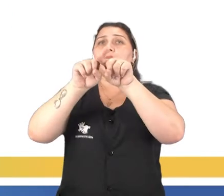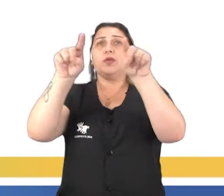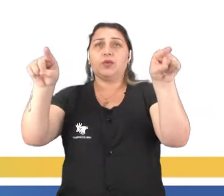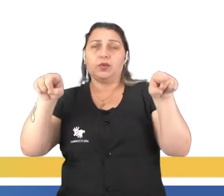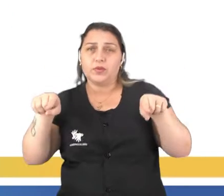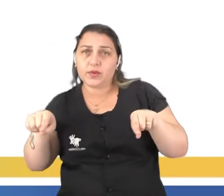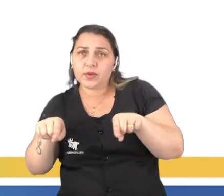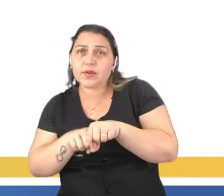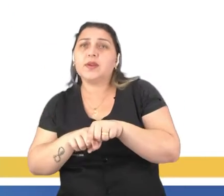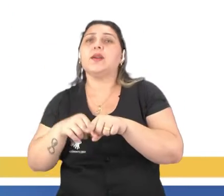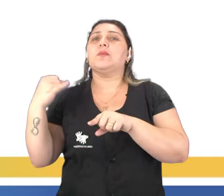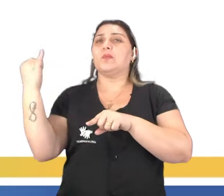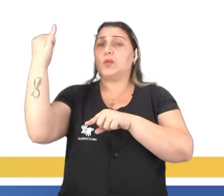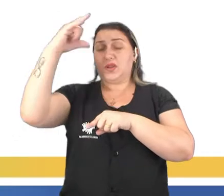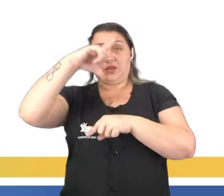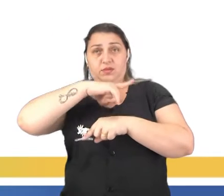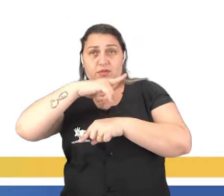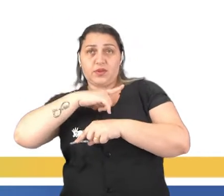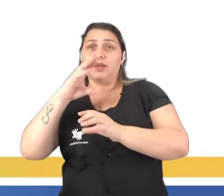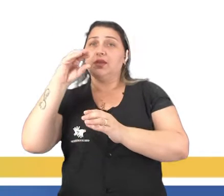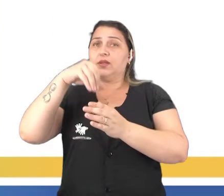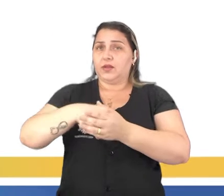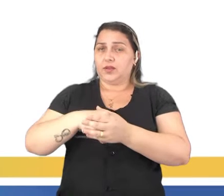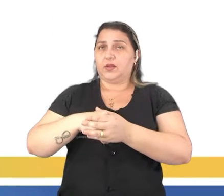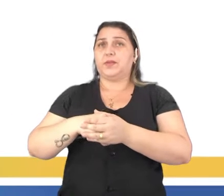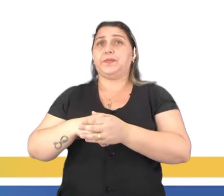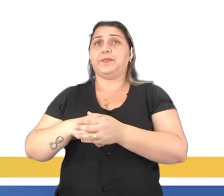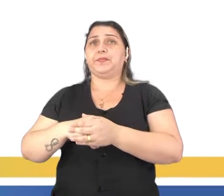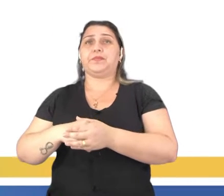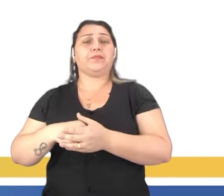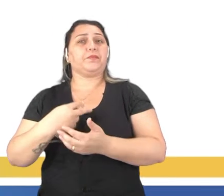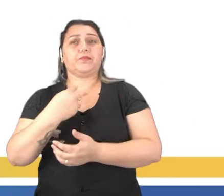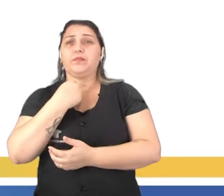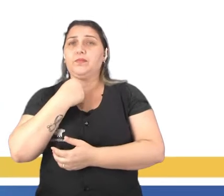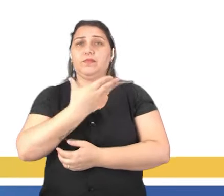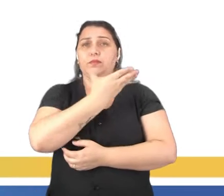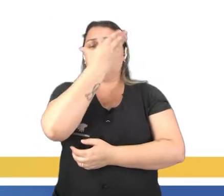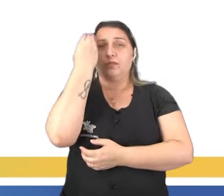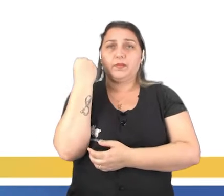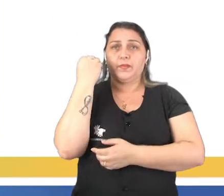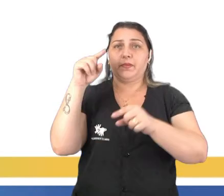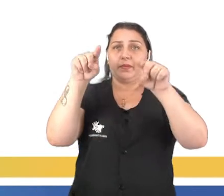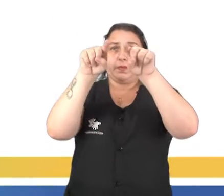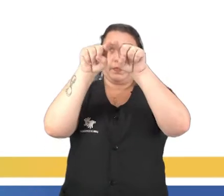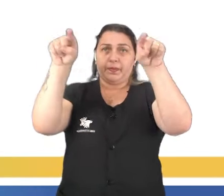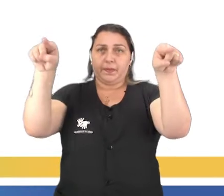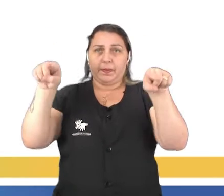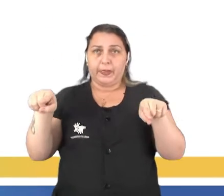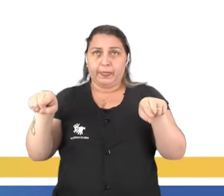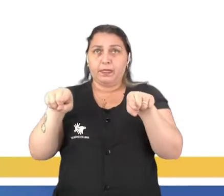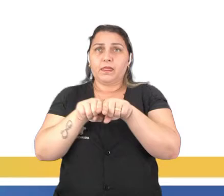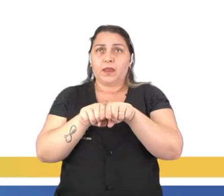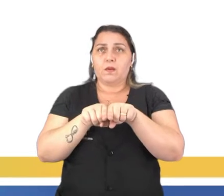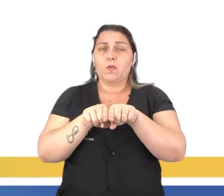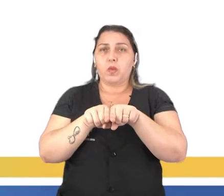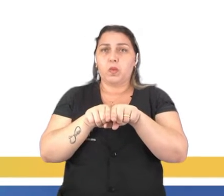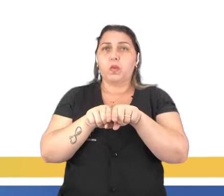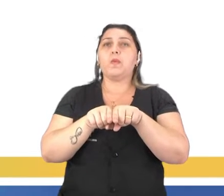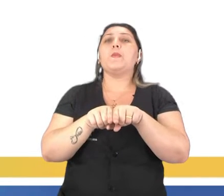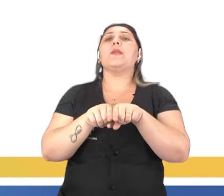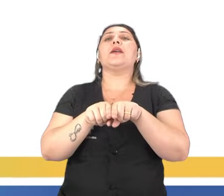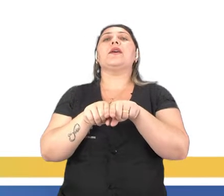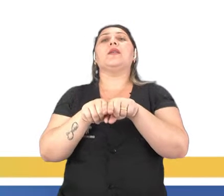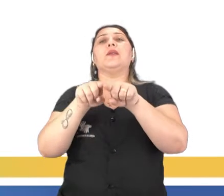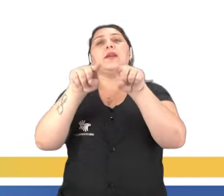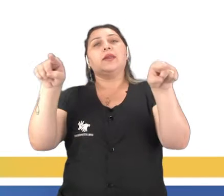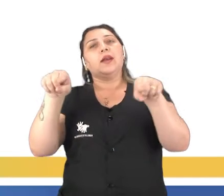condições necessárias aí. E uma coisa que a gente também não pode esquecer é que o quadrado é ao mesmo tempo um